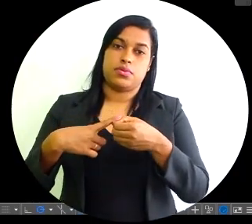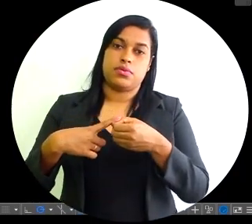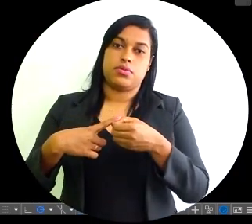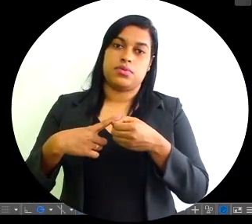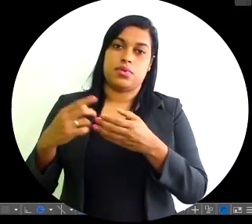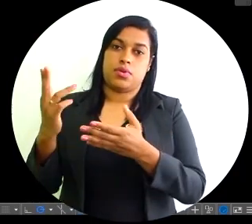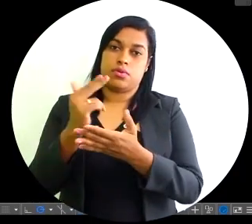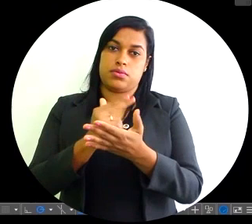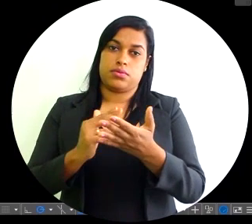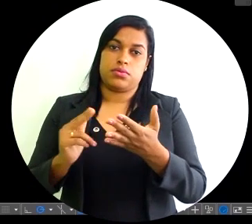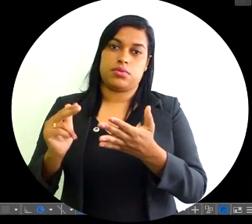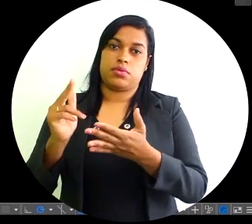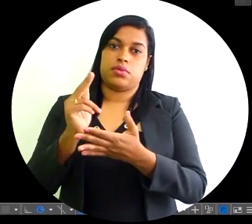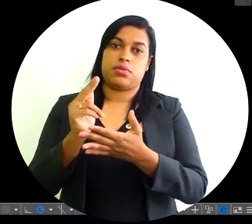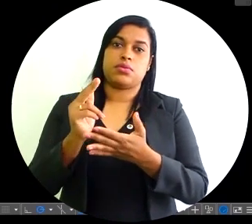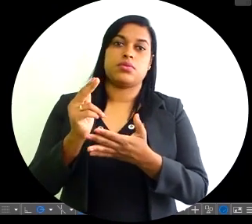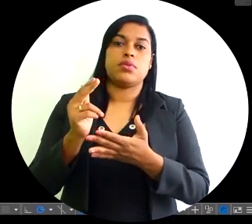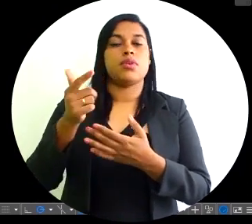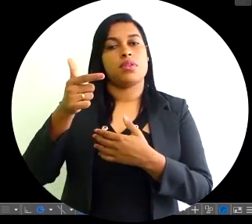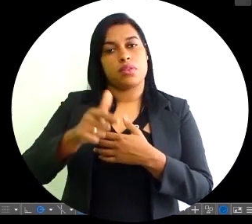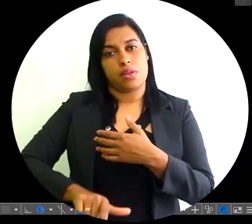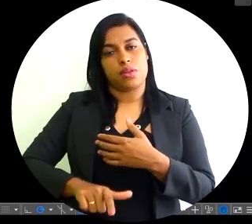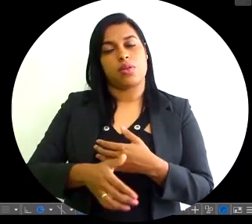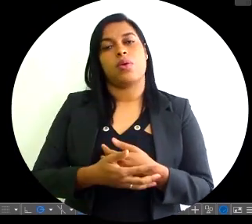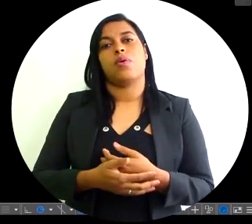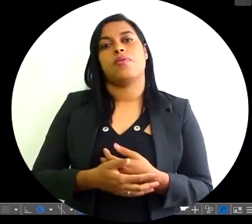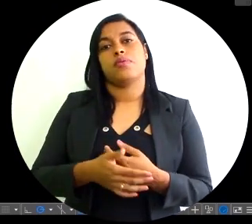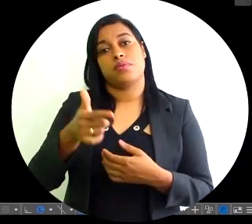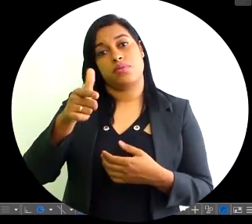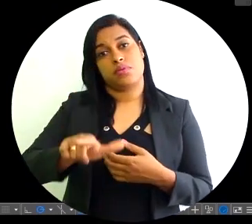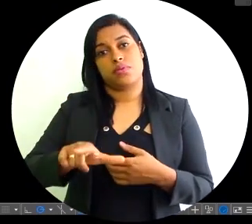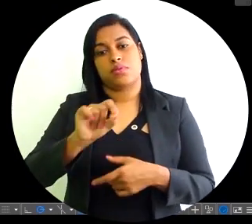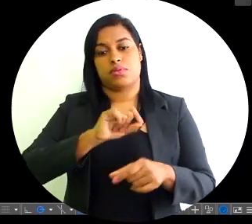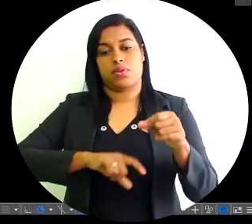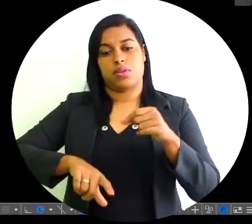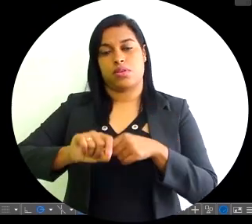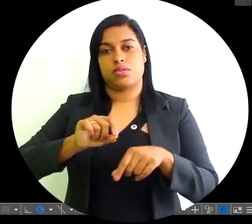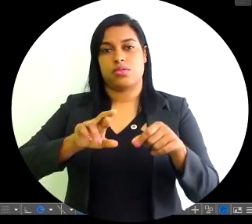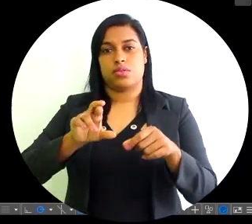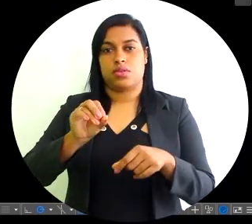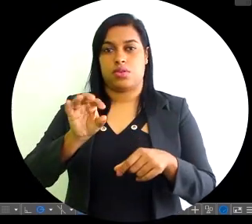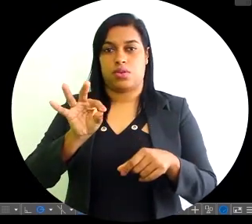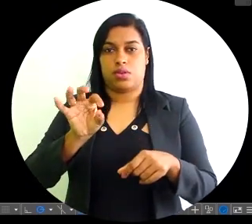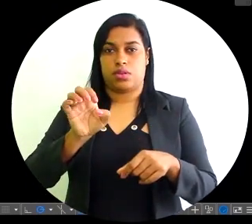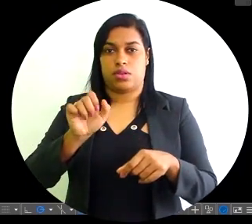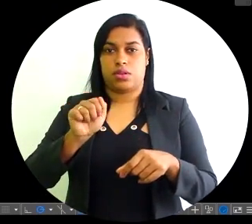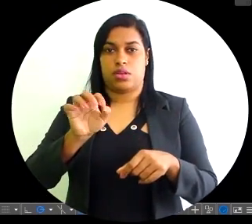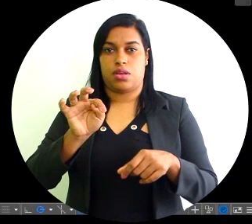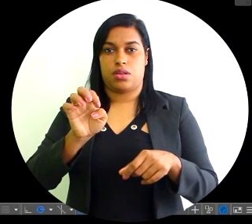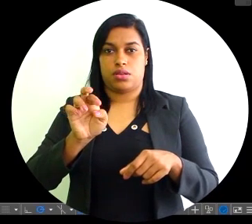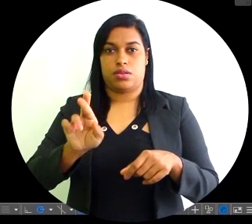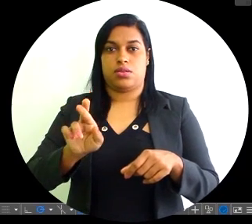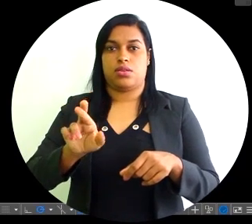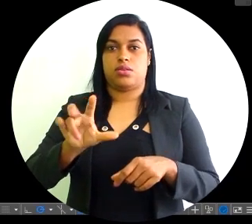voltei a figura na posição original, novamente vou selecionar o Rotate,